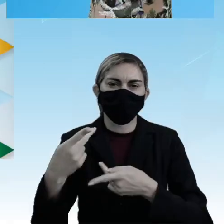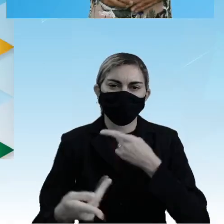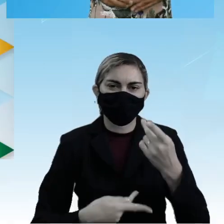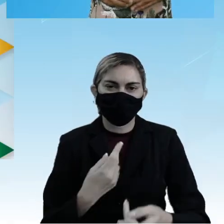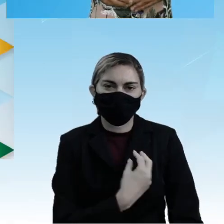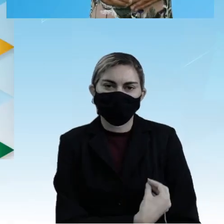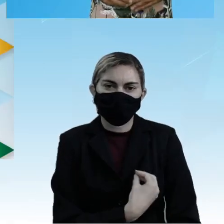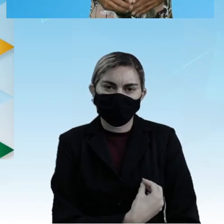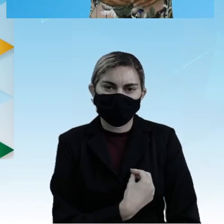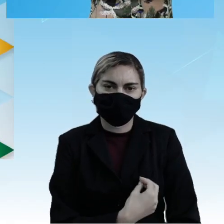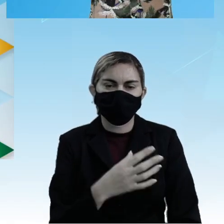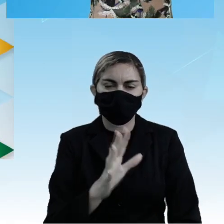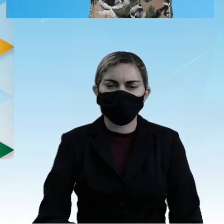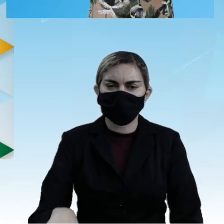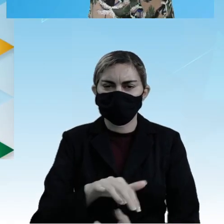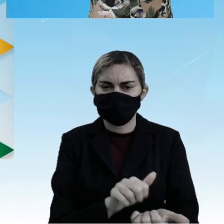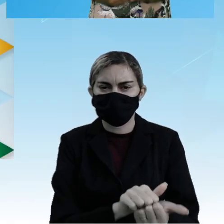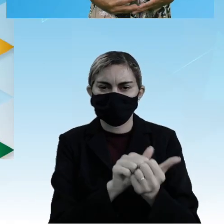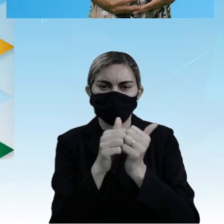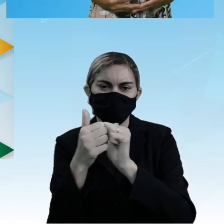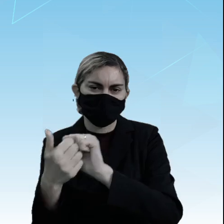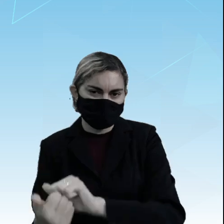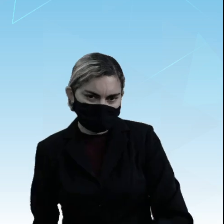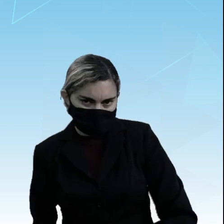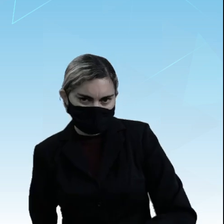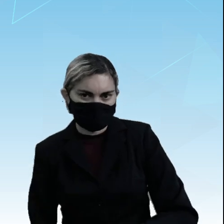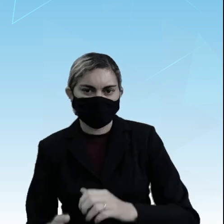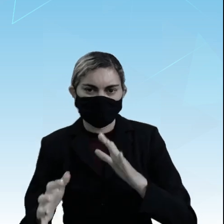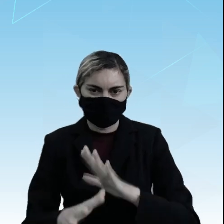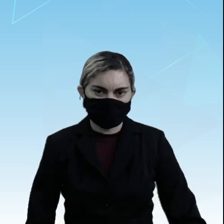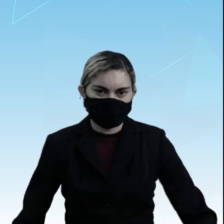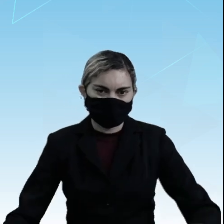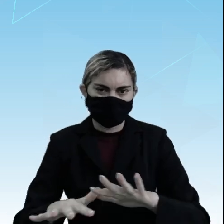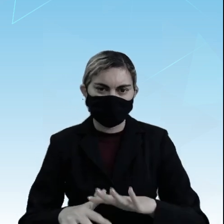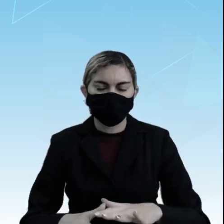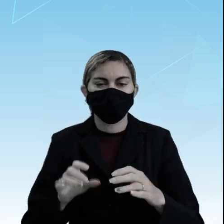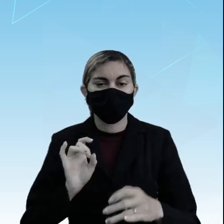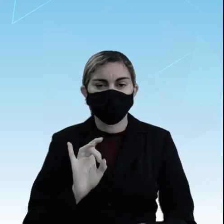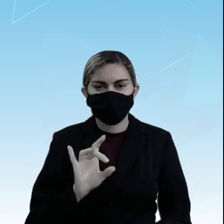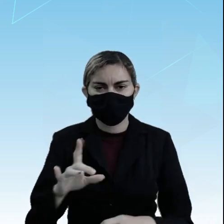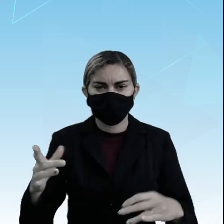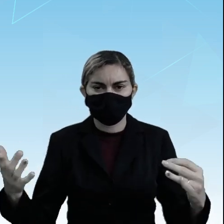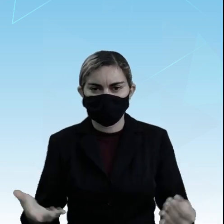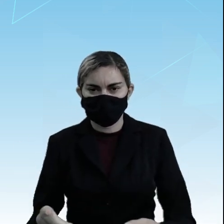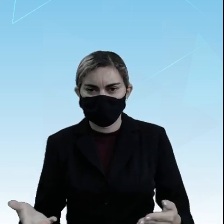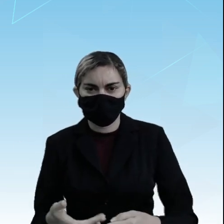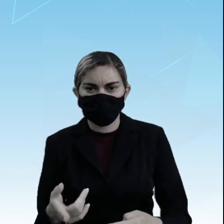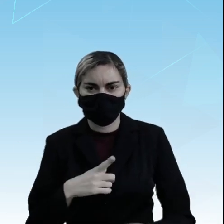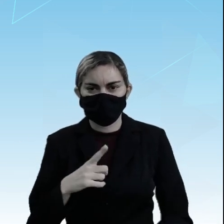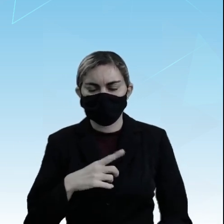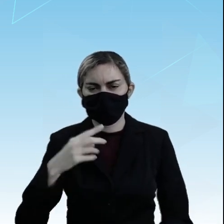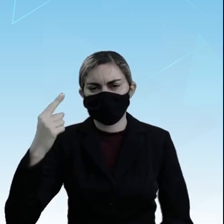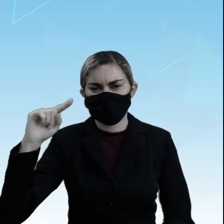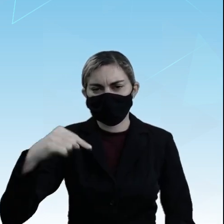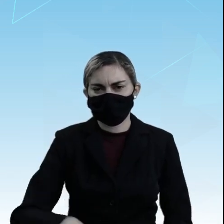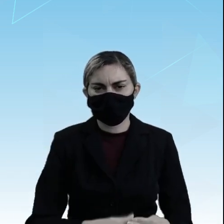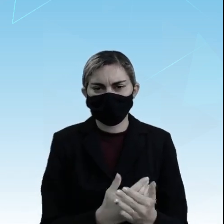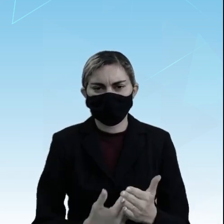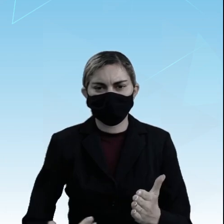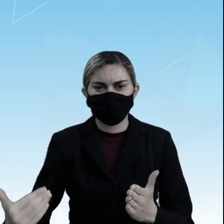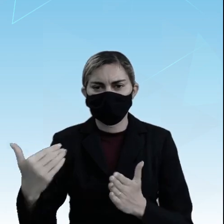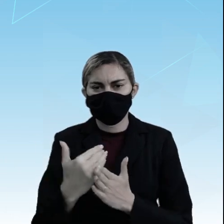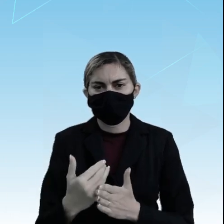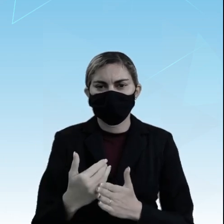seres vivos e adaptações ao meio ambiente. Só que hoje nós iremos aprofundar mais